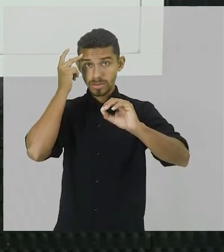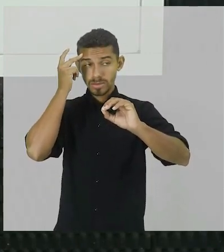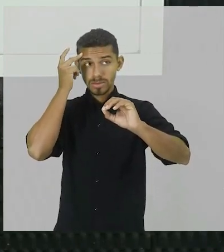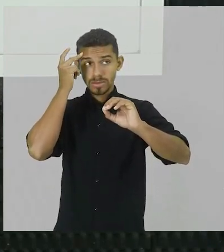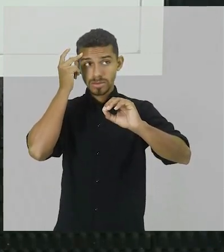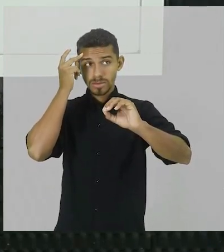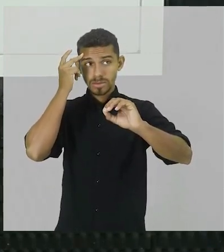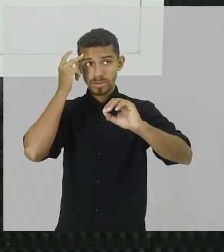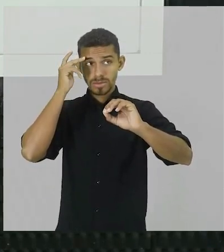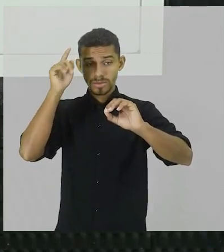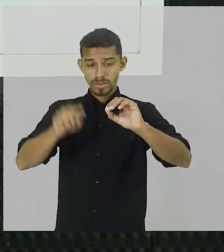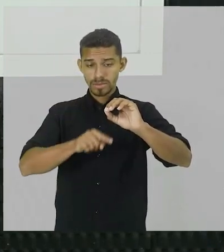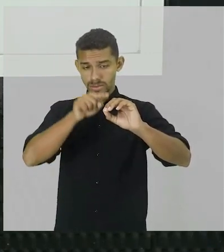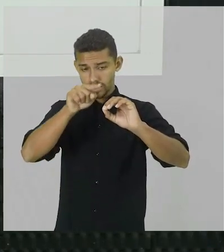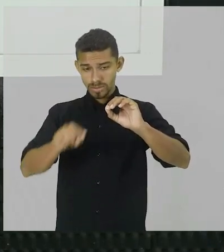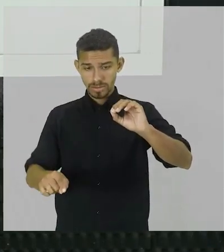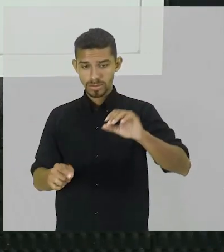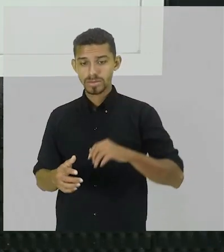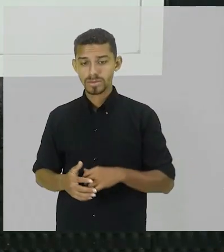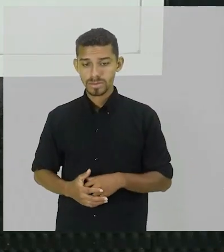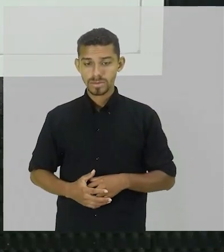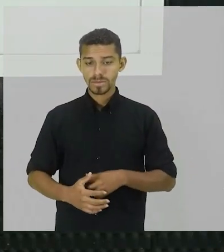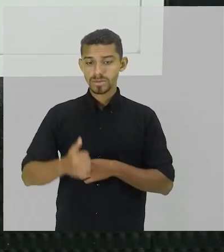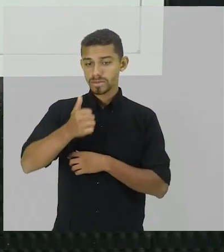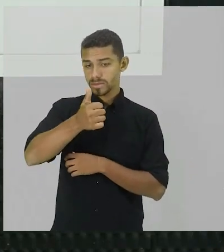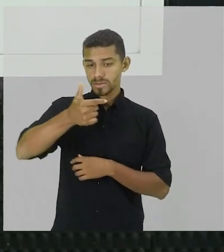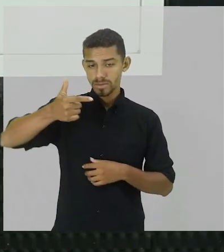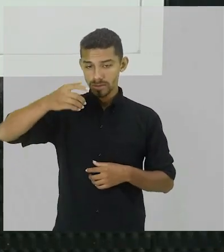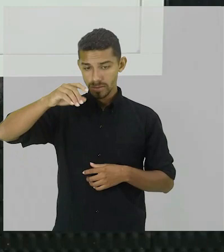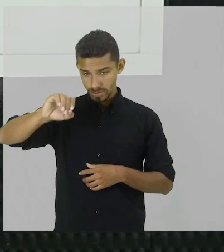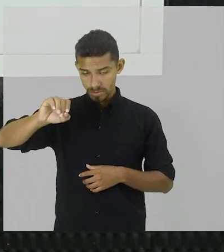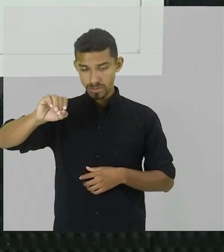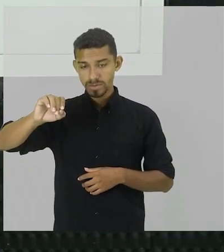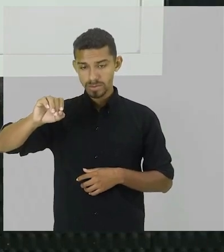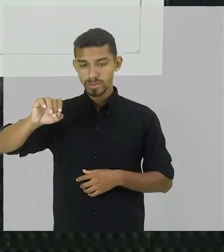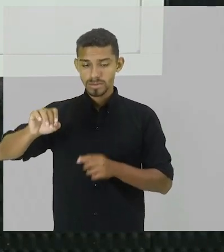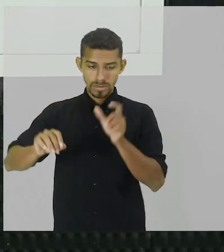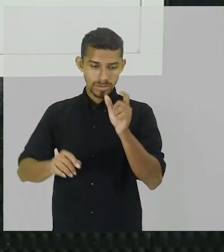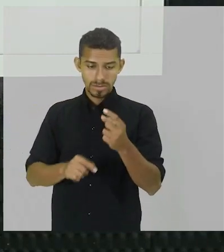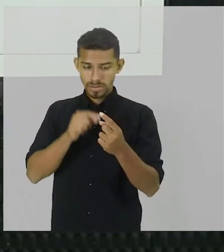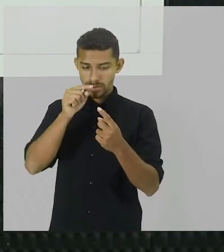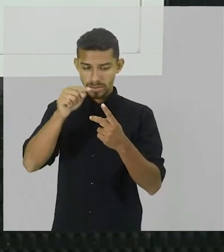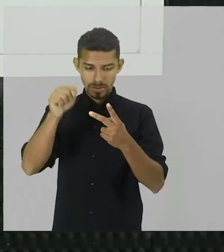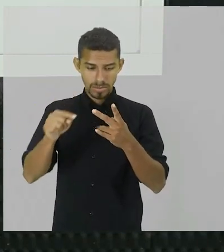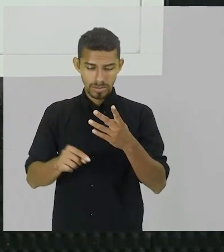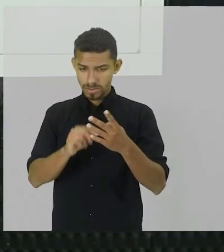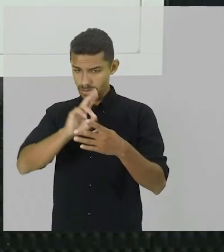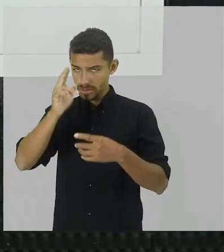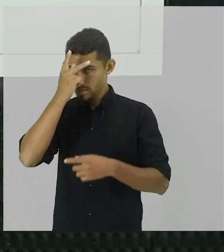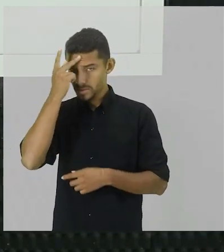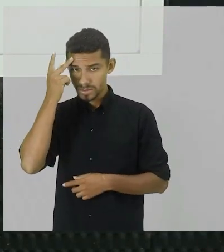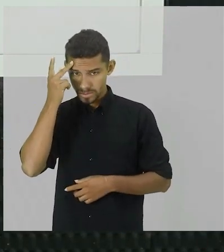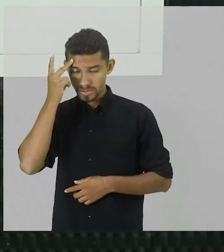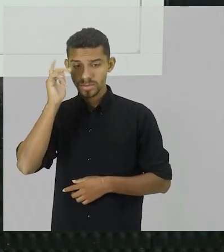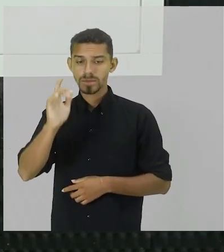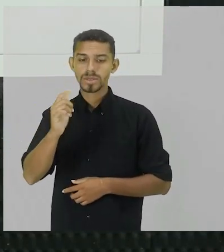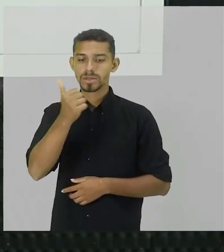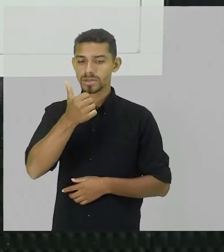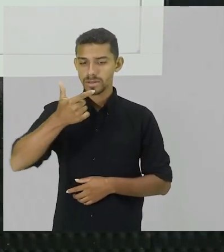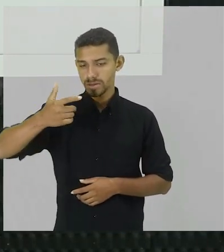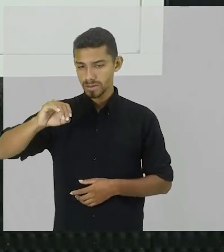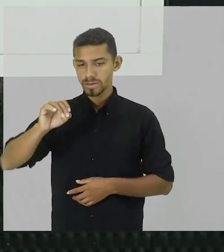né? Vou multiplicar por 120, porque cada um consome por dia 120